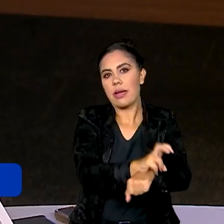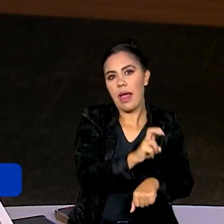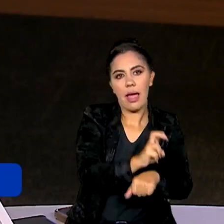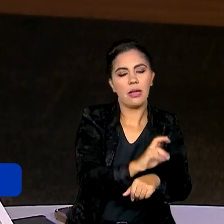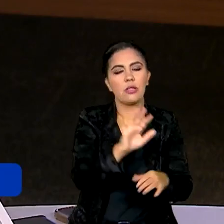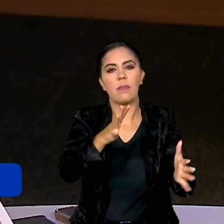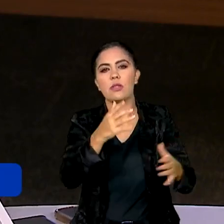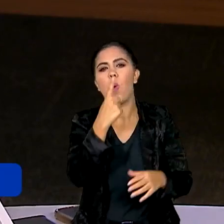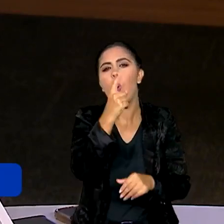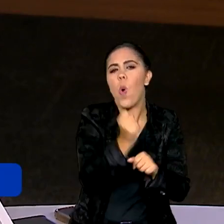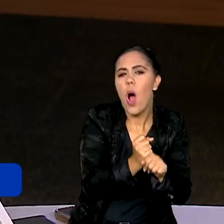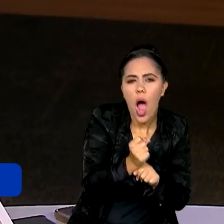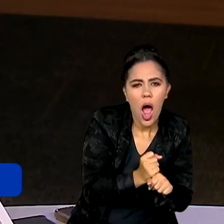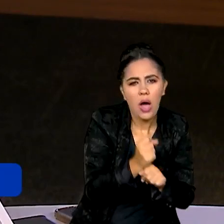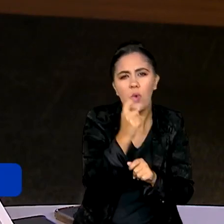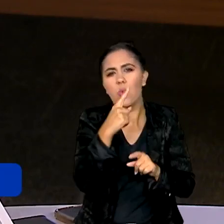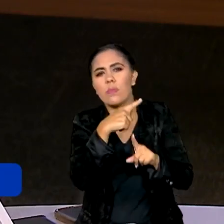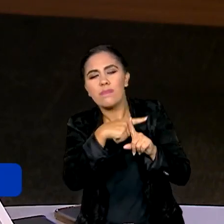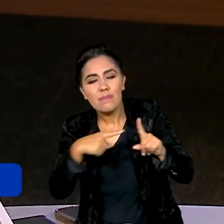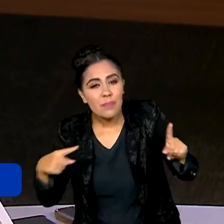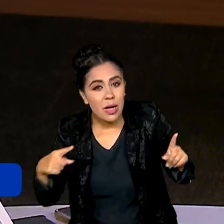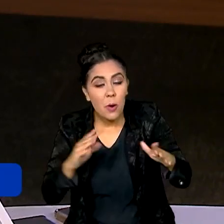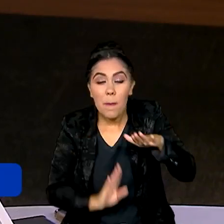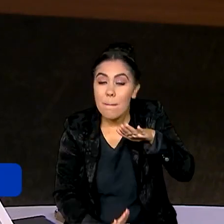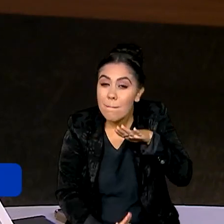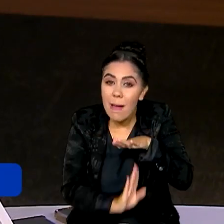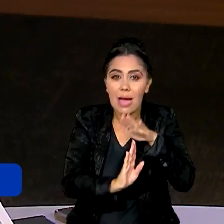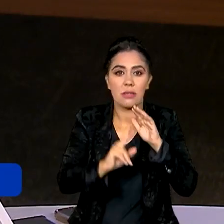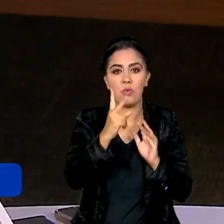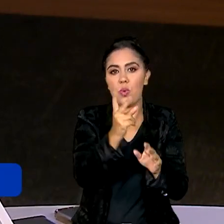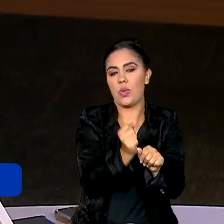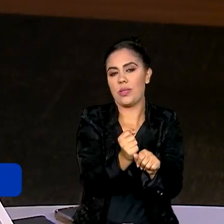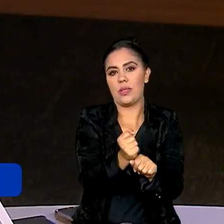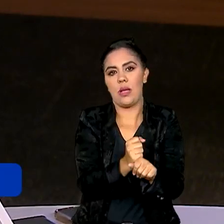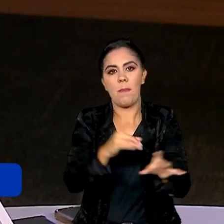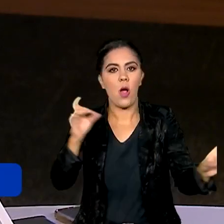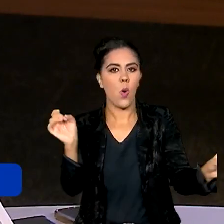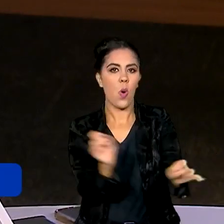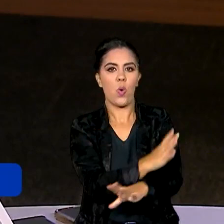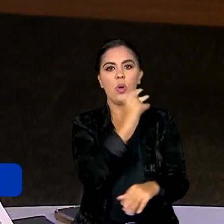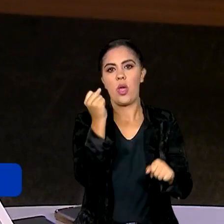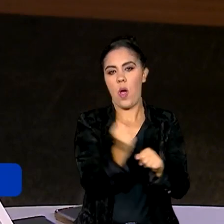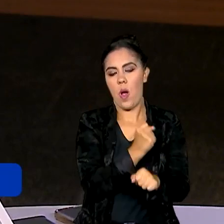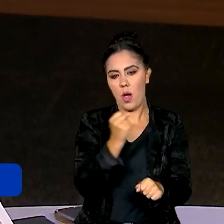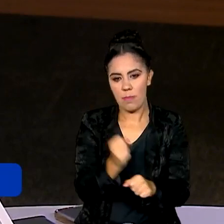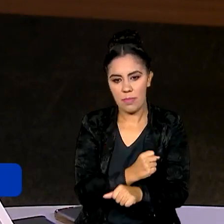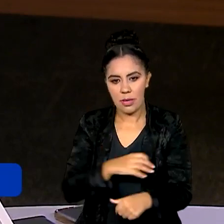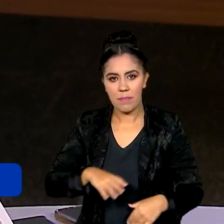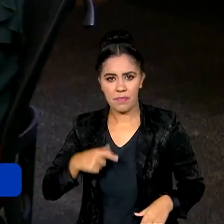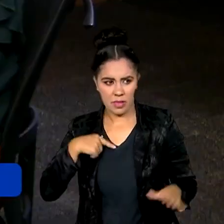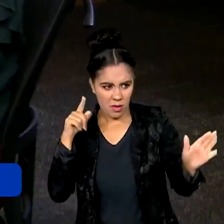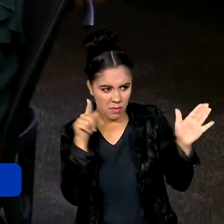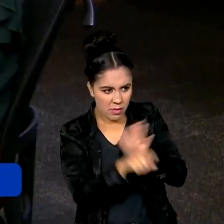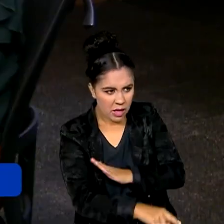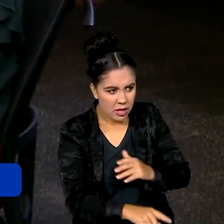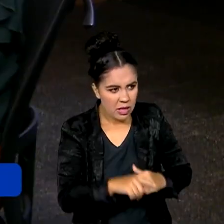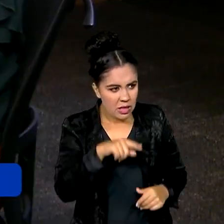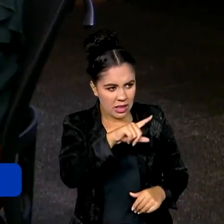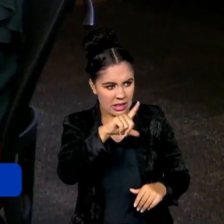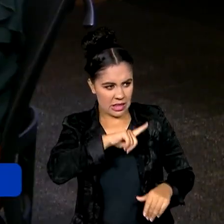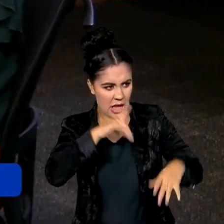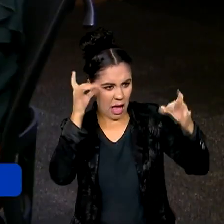1 ano e meio, mais tardar 2 anos, você concluir, está de bom tamanho. Quando tem abandono, tem sanção para a